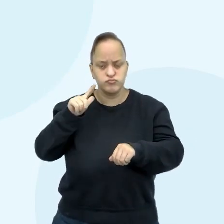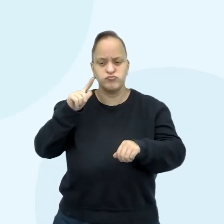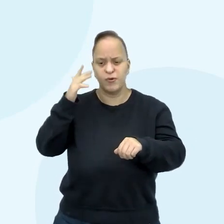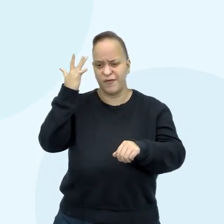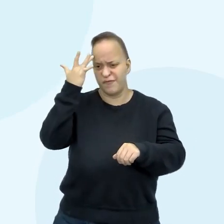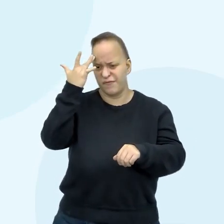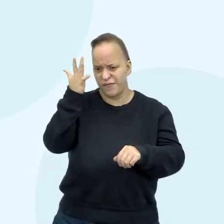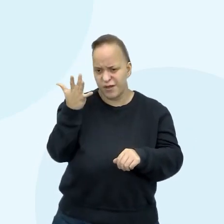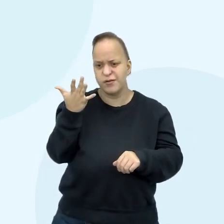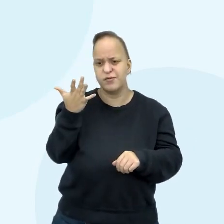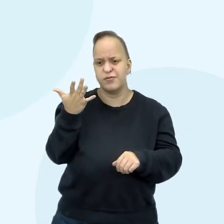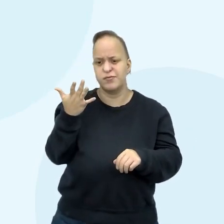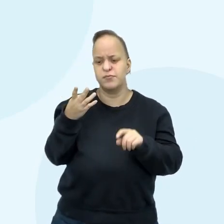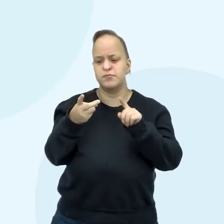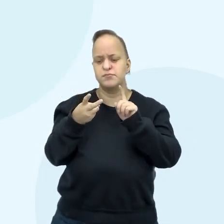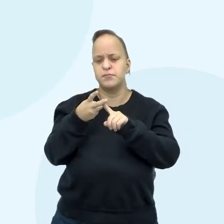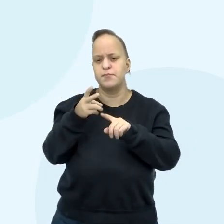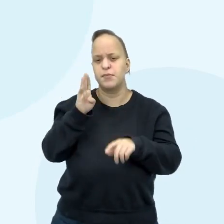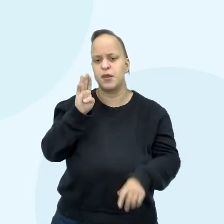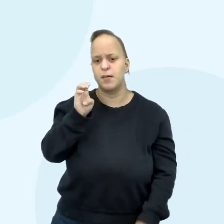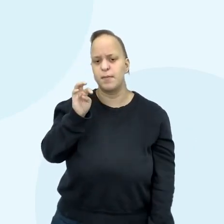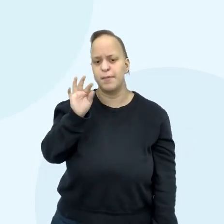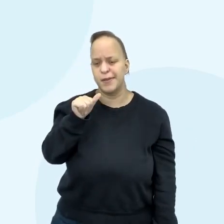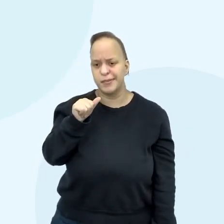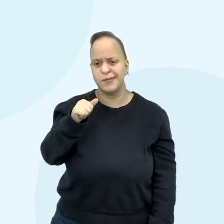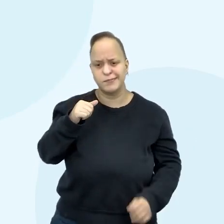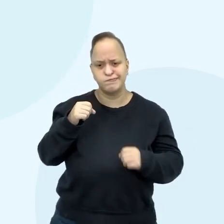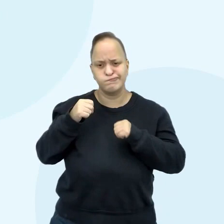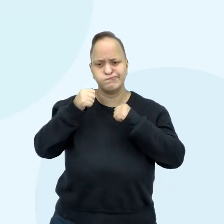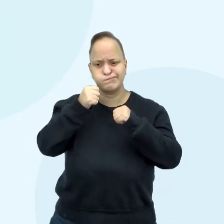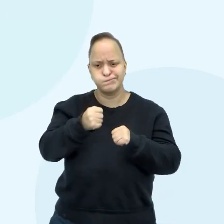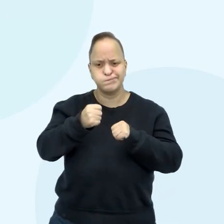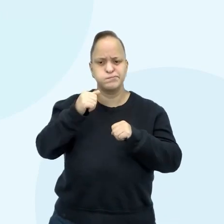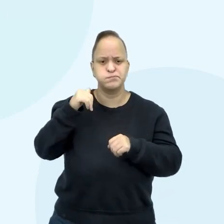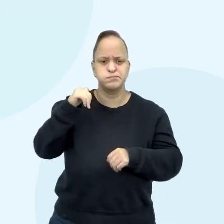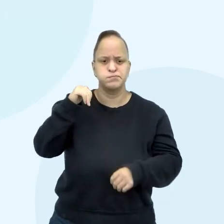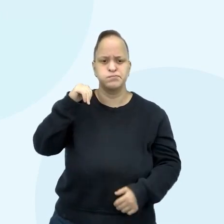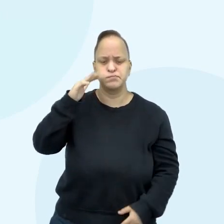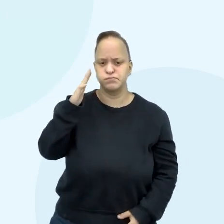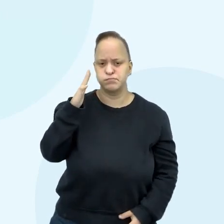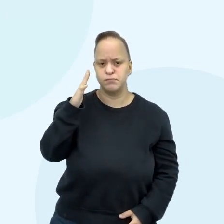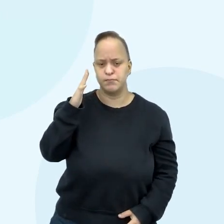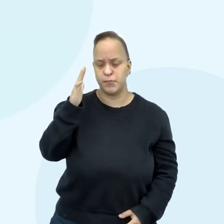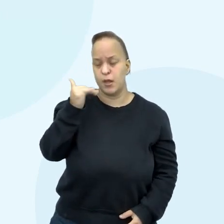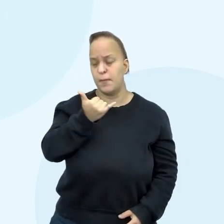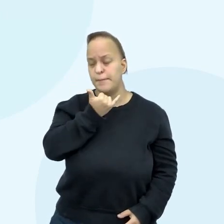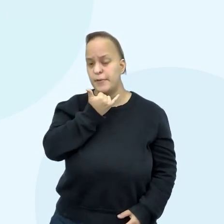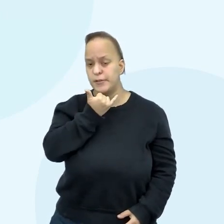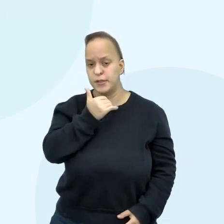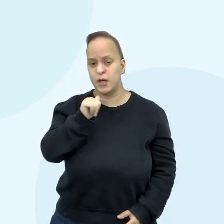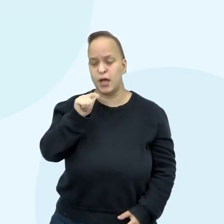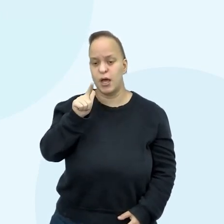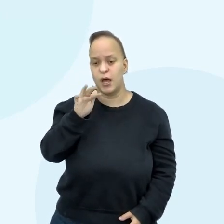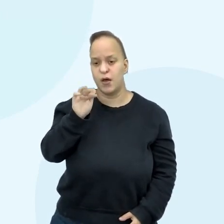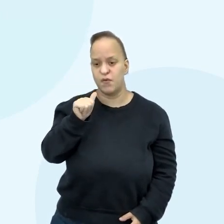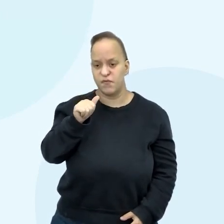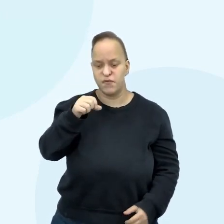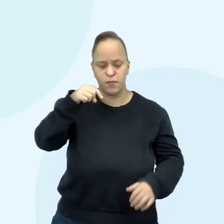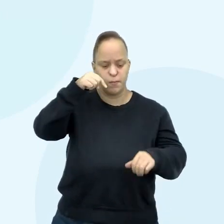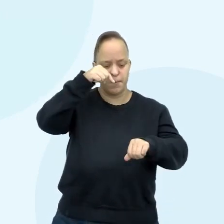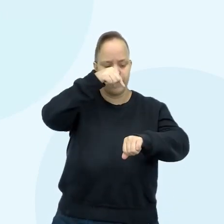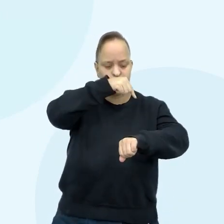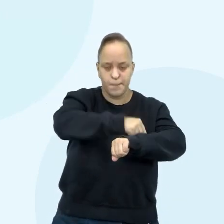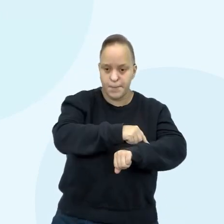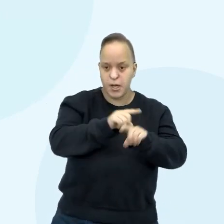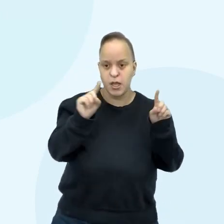E as partículas beta têm um poder maior, né? Na verdade, a alfa ela não atravessa a pele humana. E a